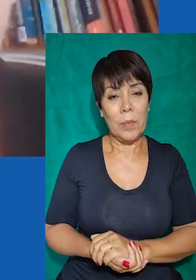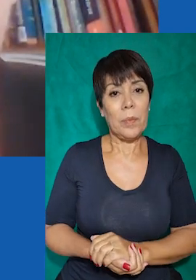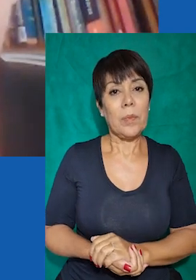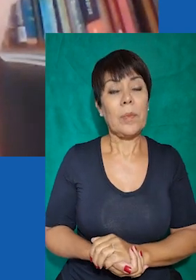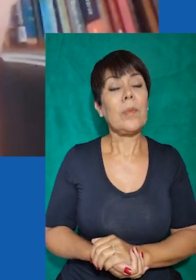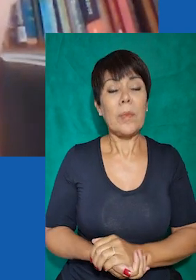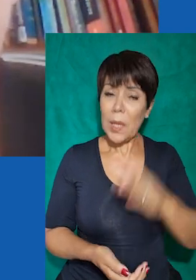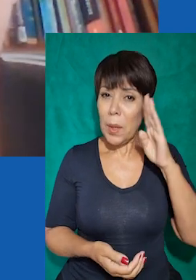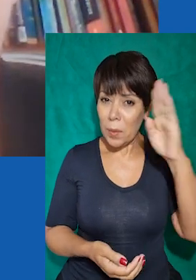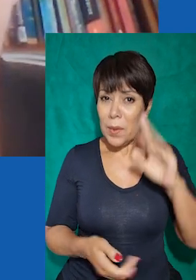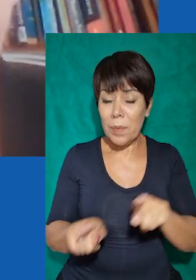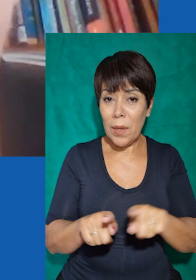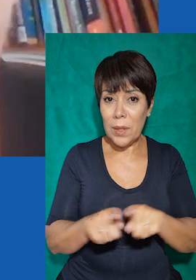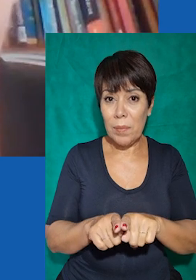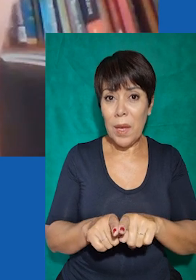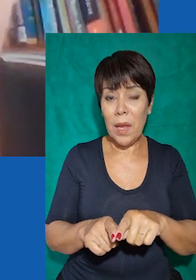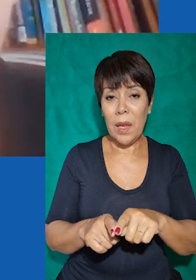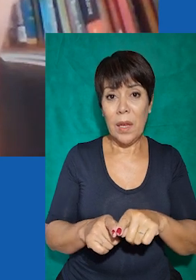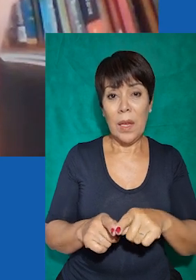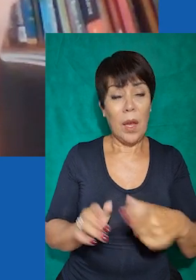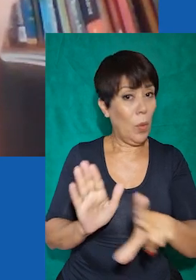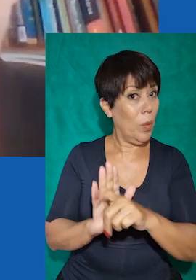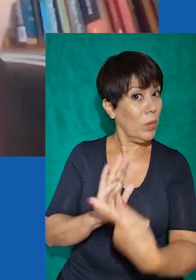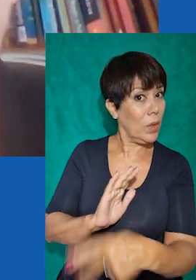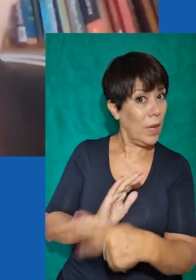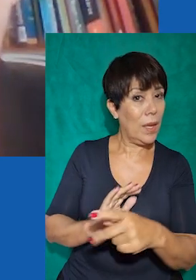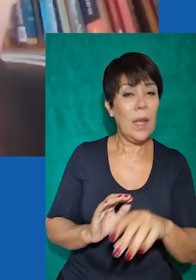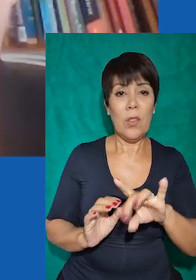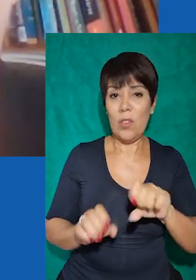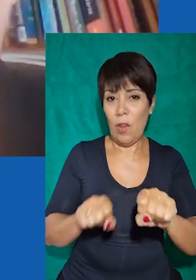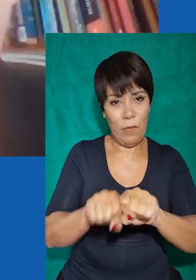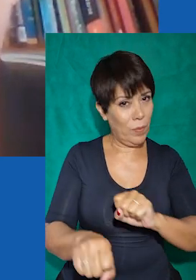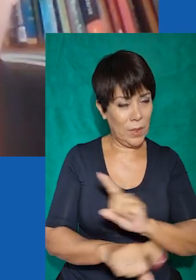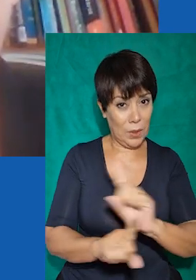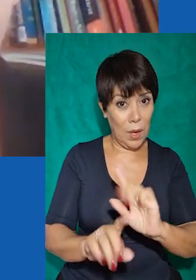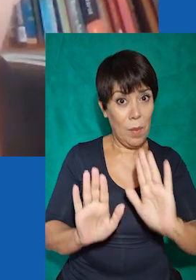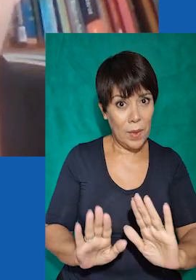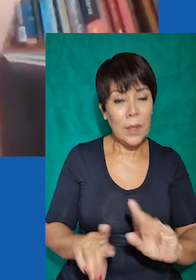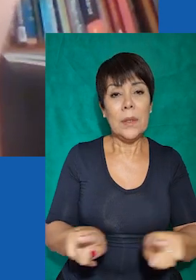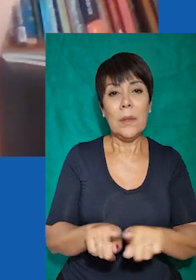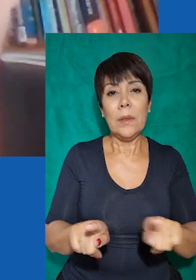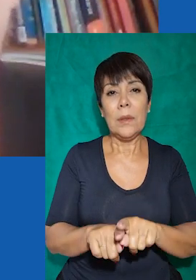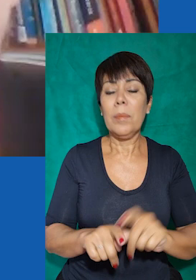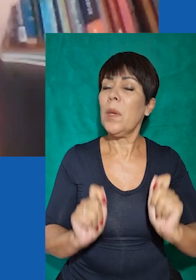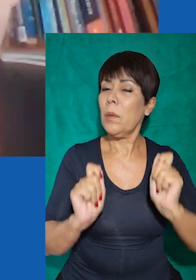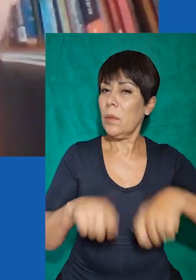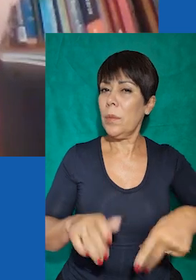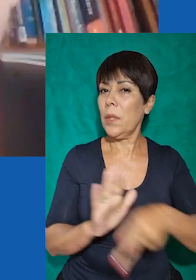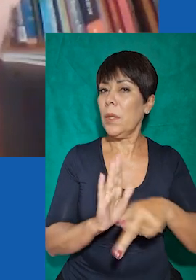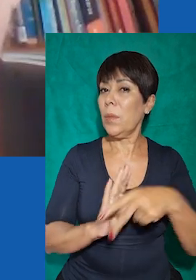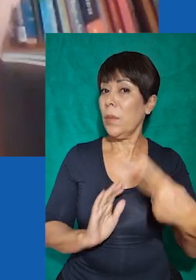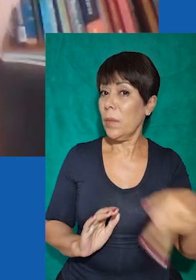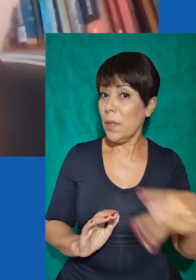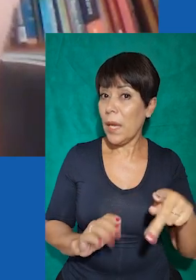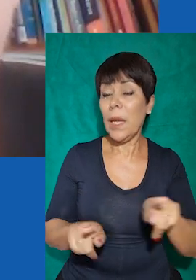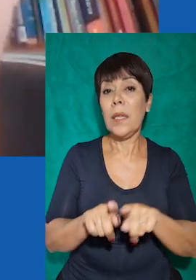E, sobretudo, essa legitimidade, que não depende só da sua formação, mas depende também da sua competência específica e